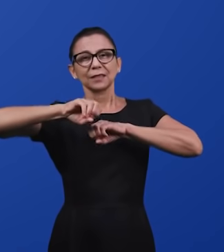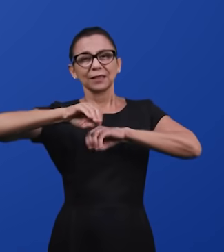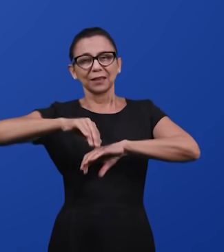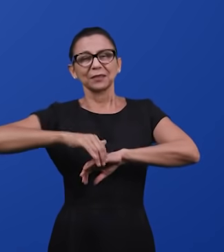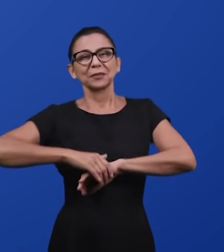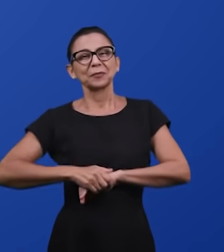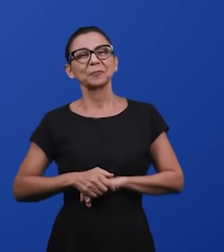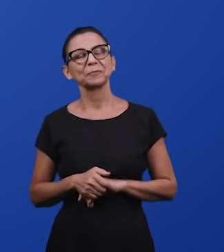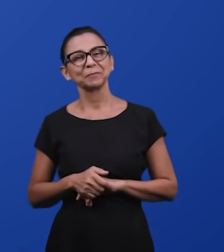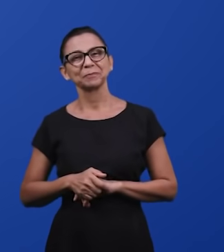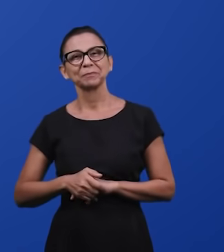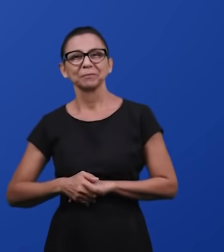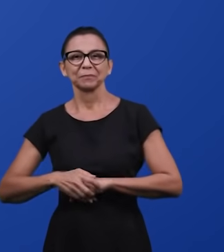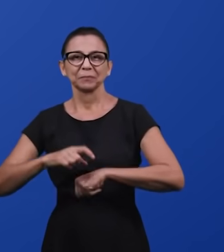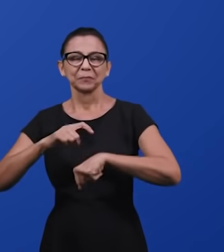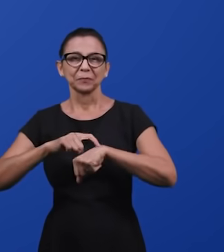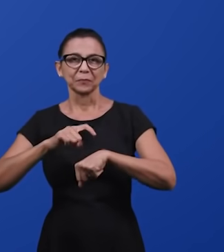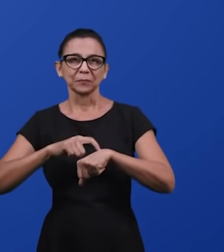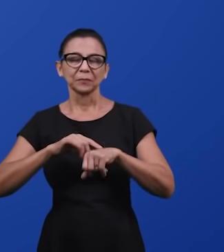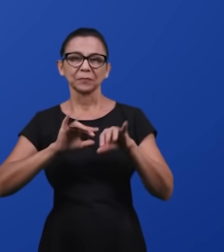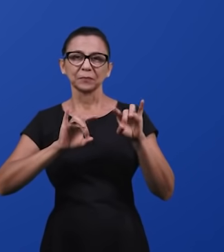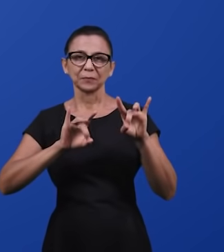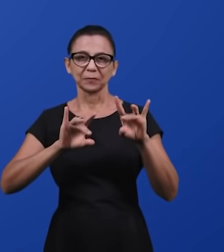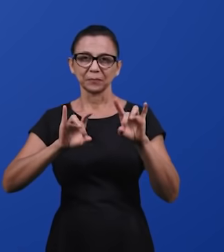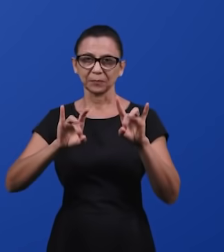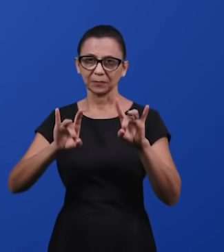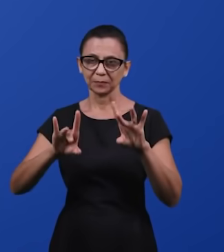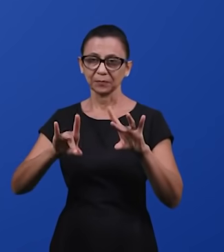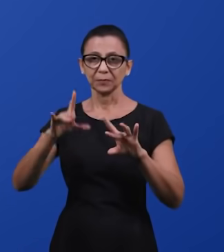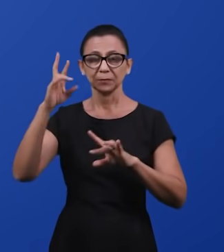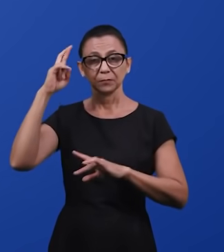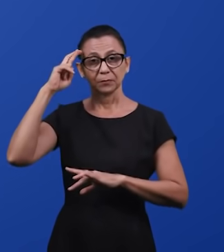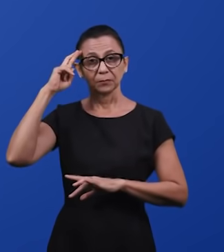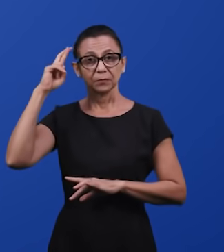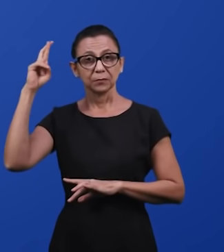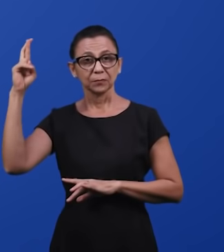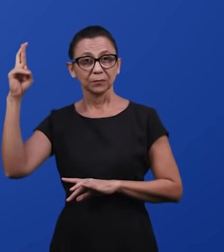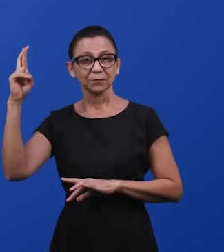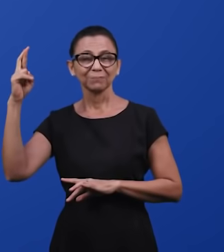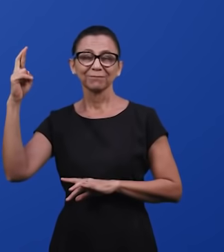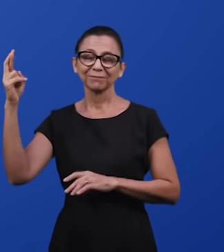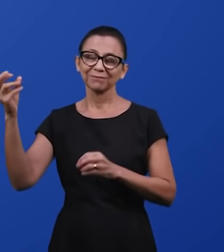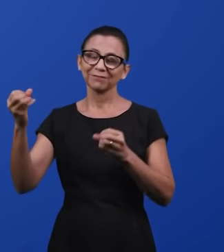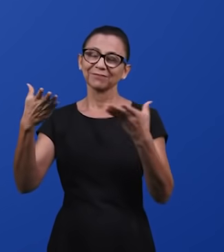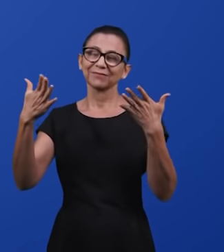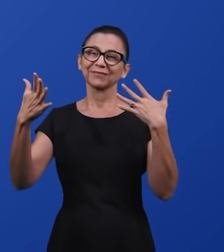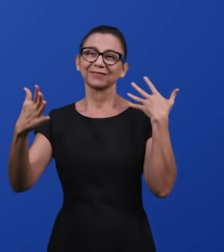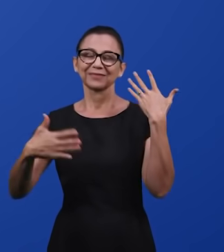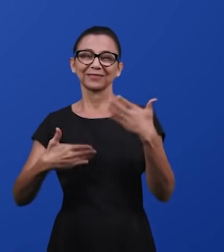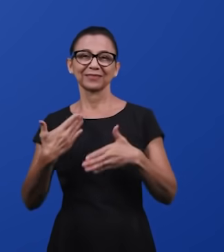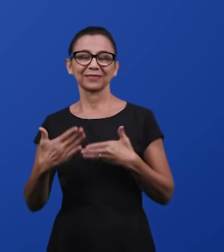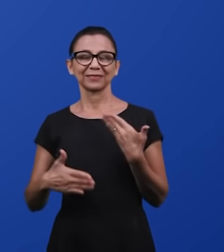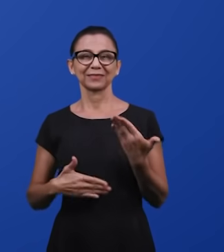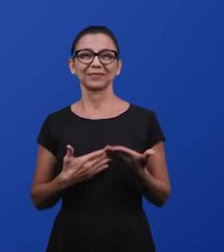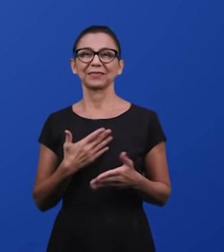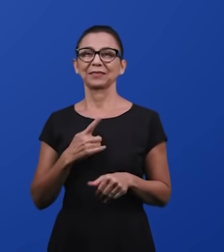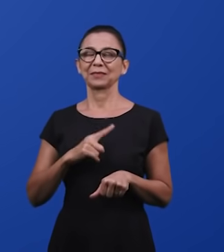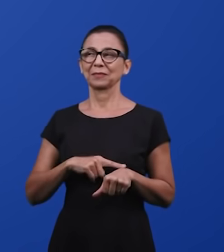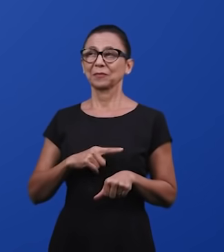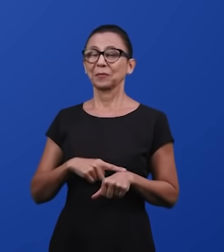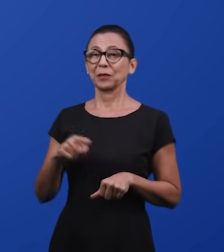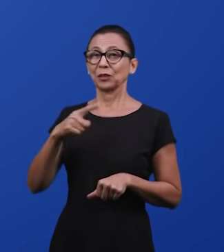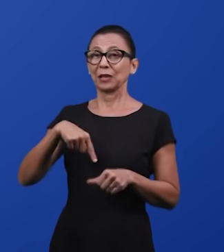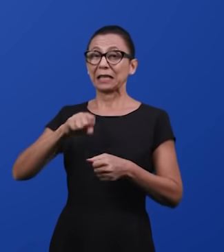experiências maravilhosas. E nesse momento, especialmente, o Senhor tem trazido muita alegria, tem sido um momento